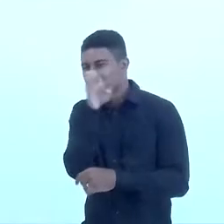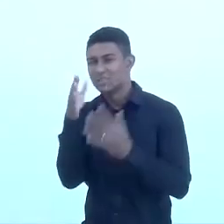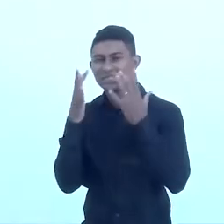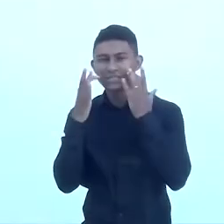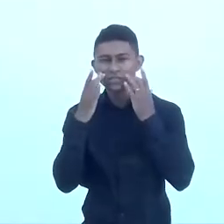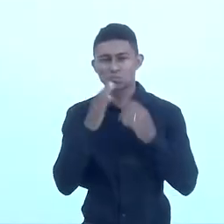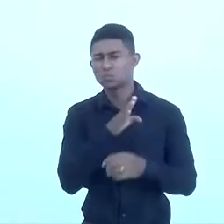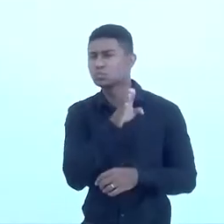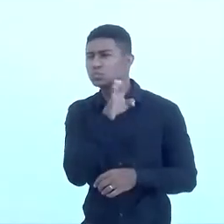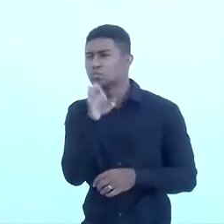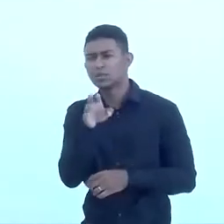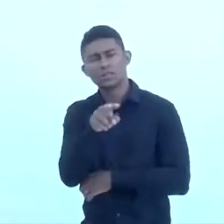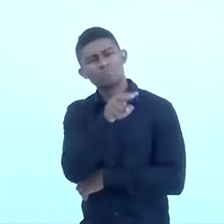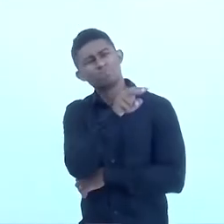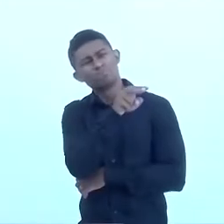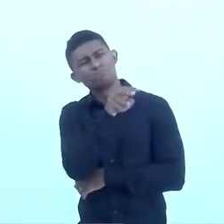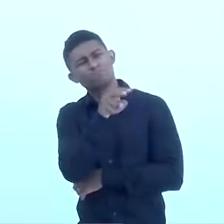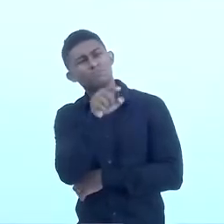e vi